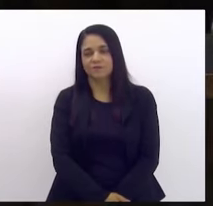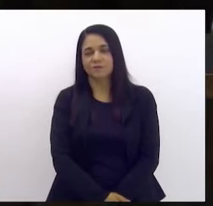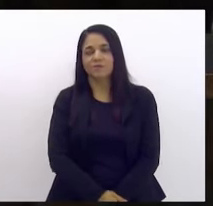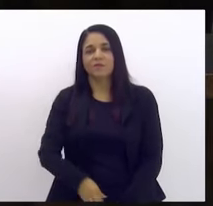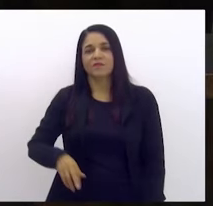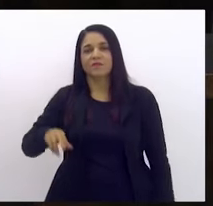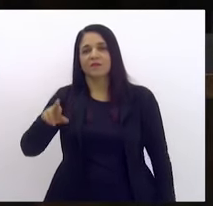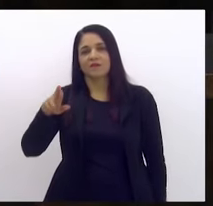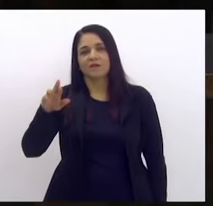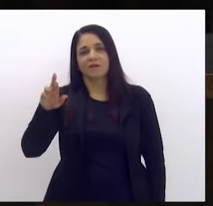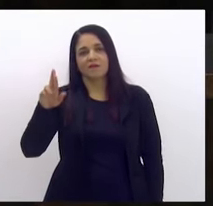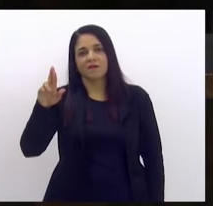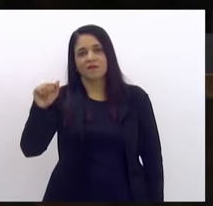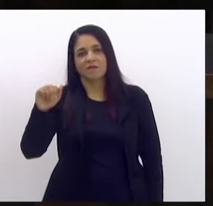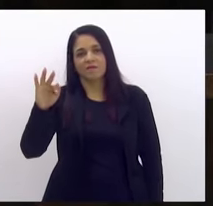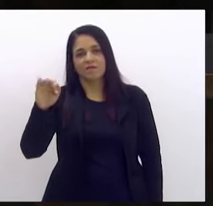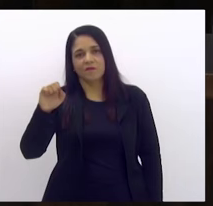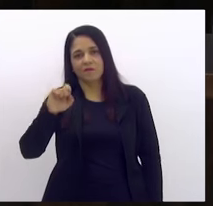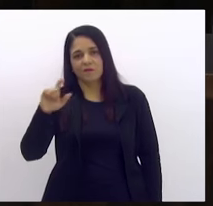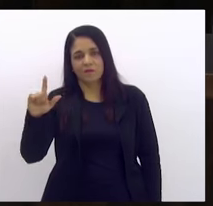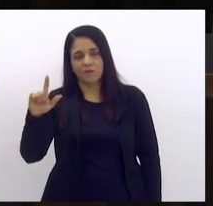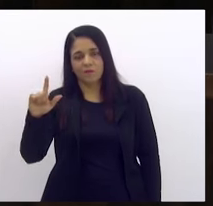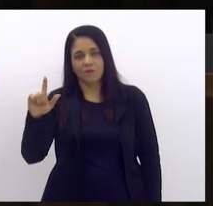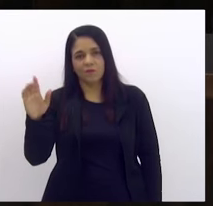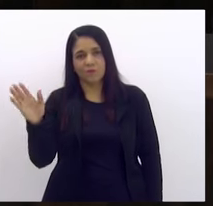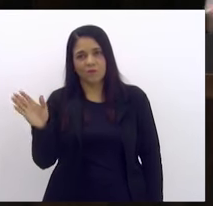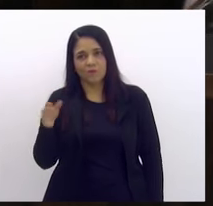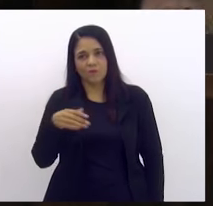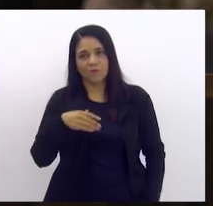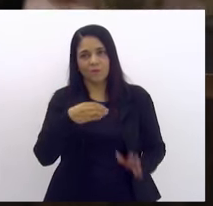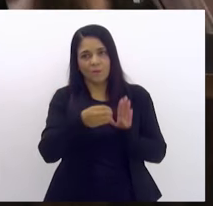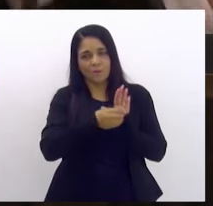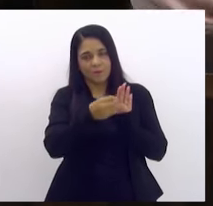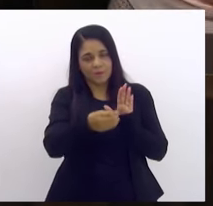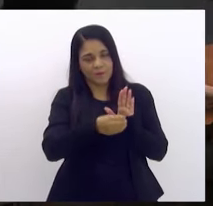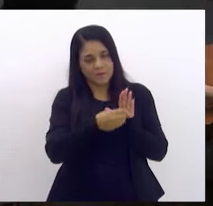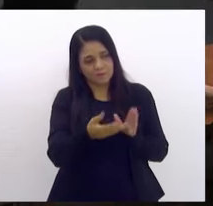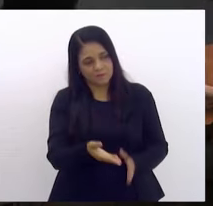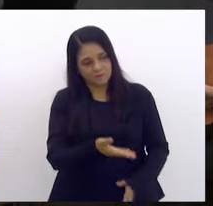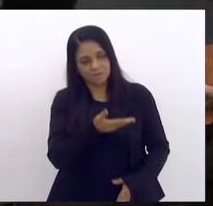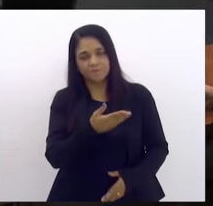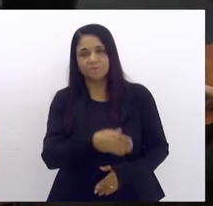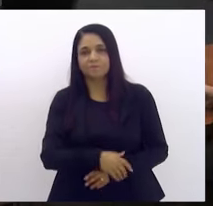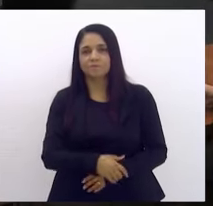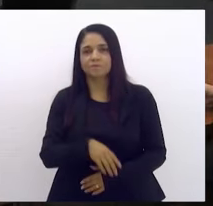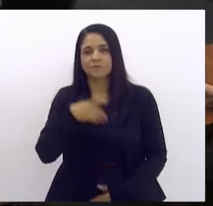Rafael Nobre, nosso nobre deputado dá o parecer. Rafael Nobre.